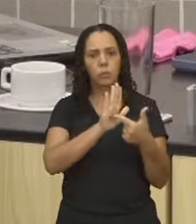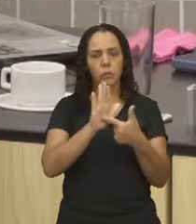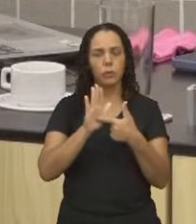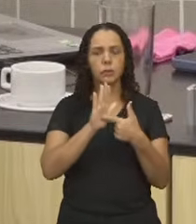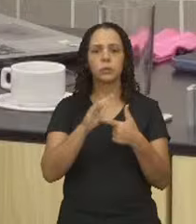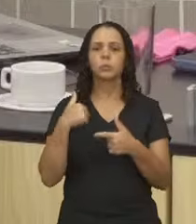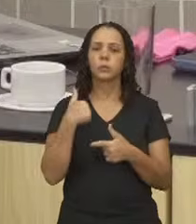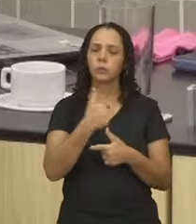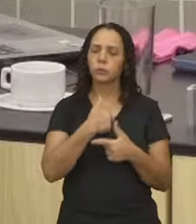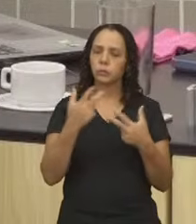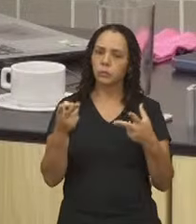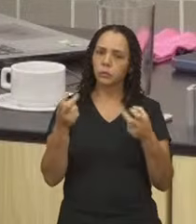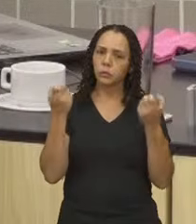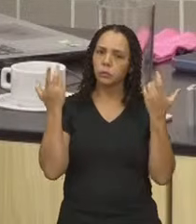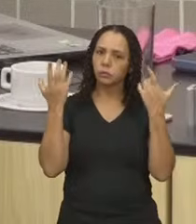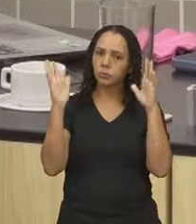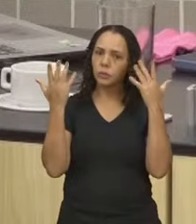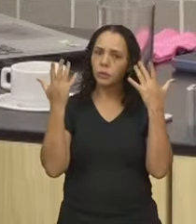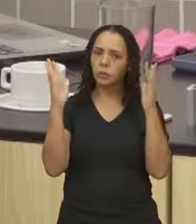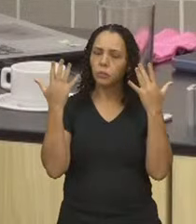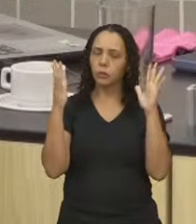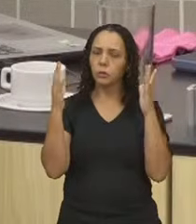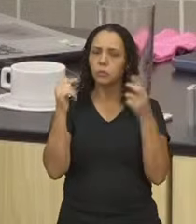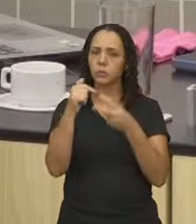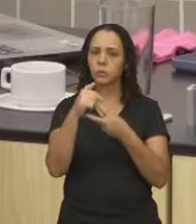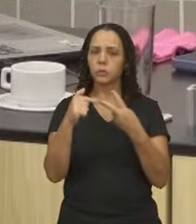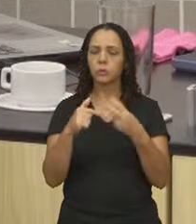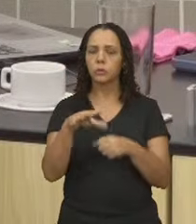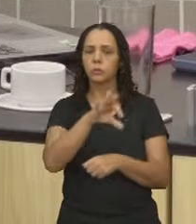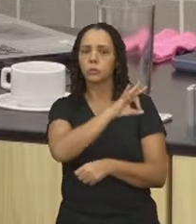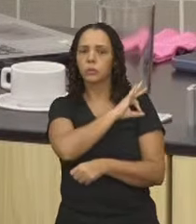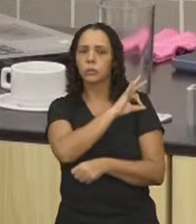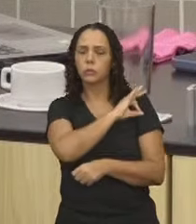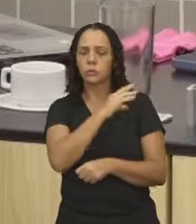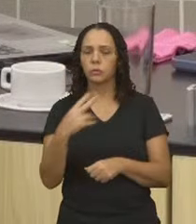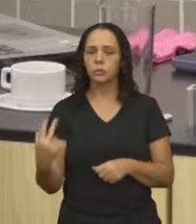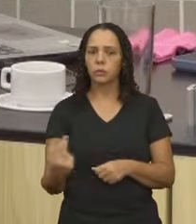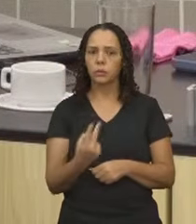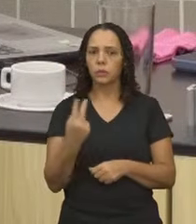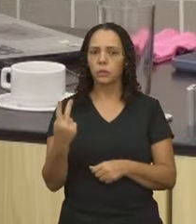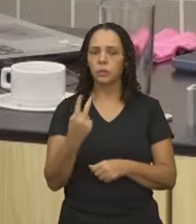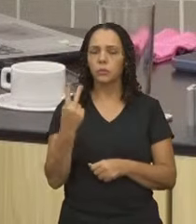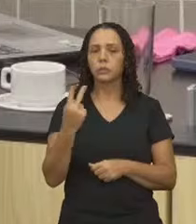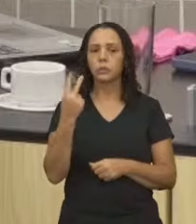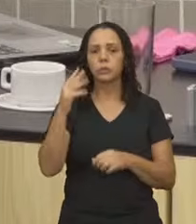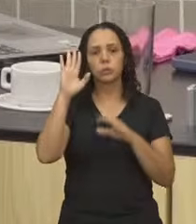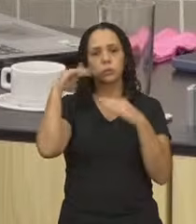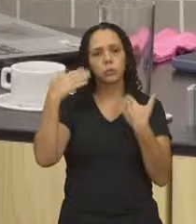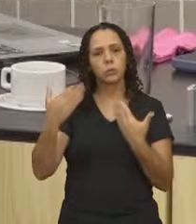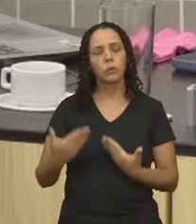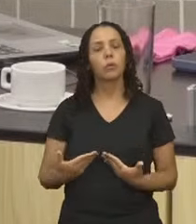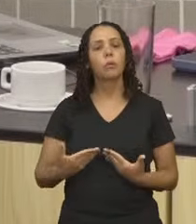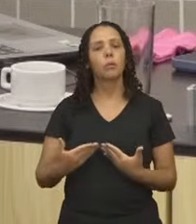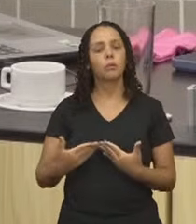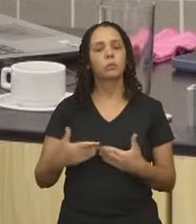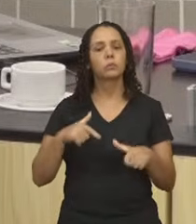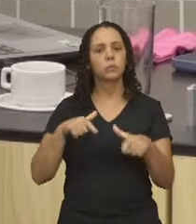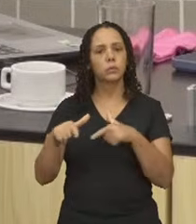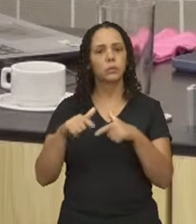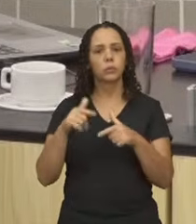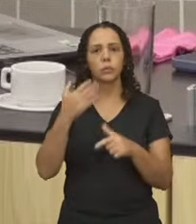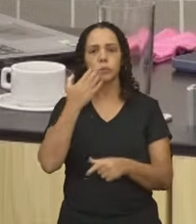nosso reconhecimento e aplausos a esses valorosos policiais militares que honram a farda e o